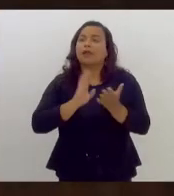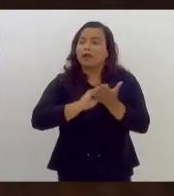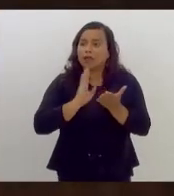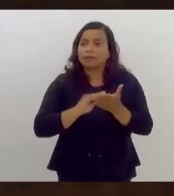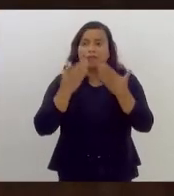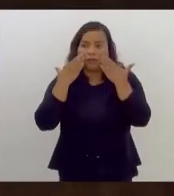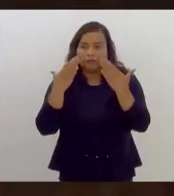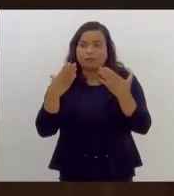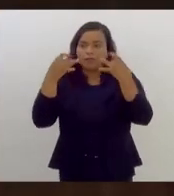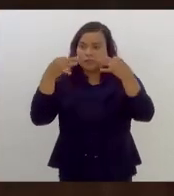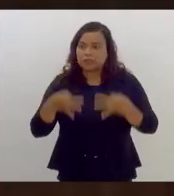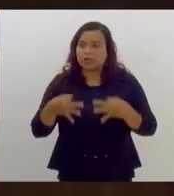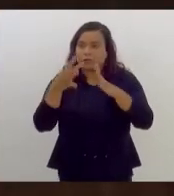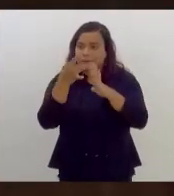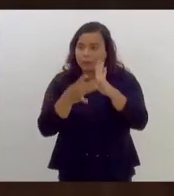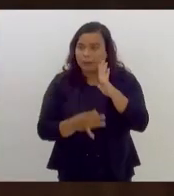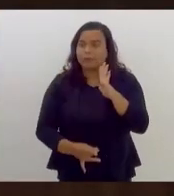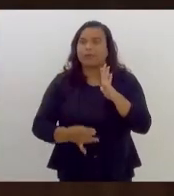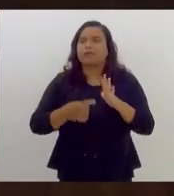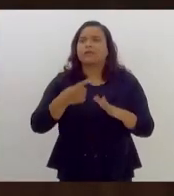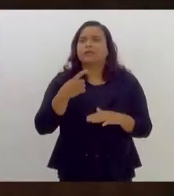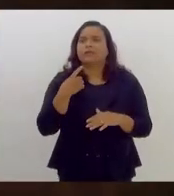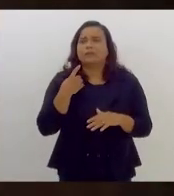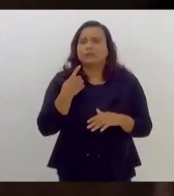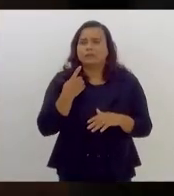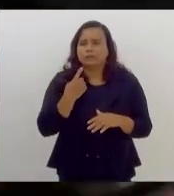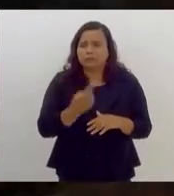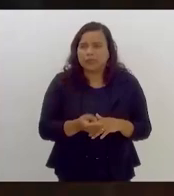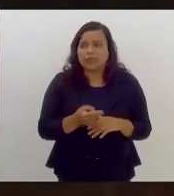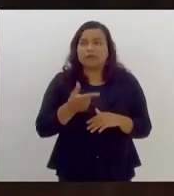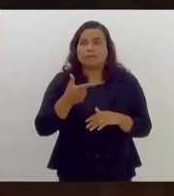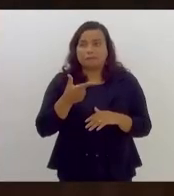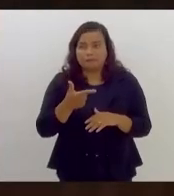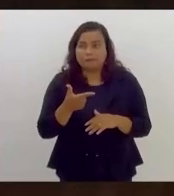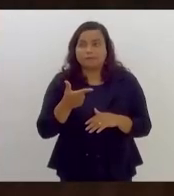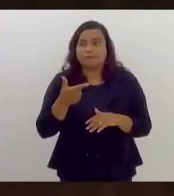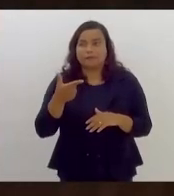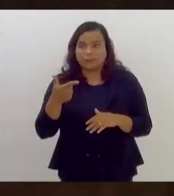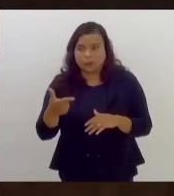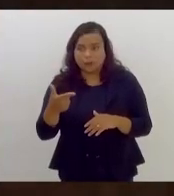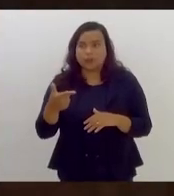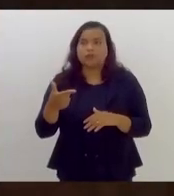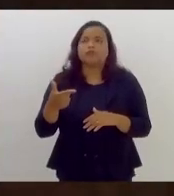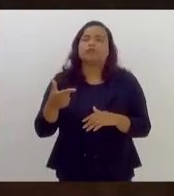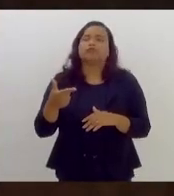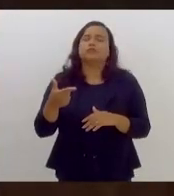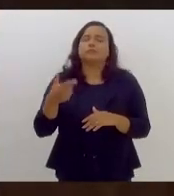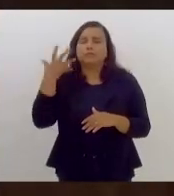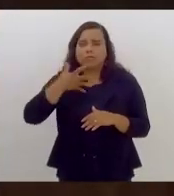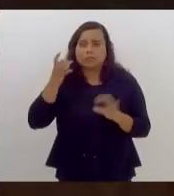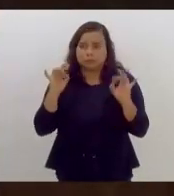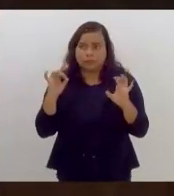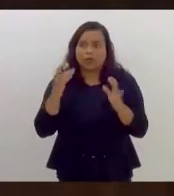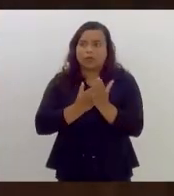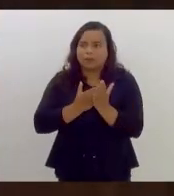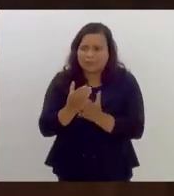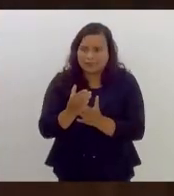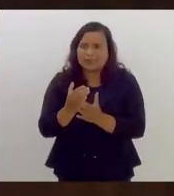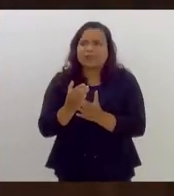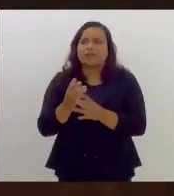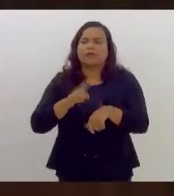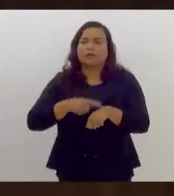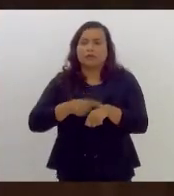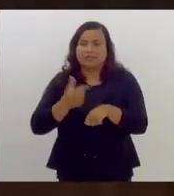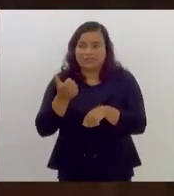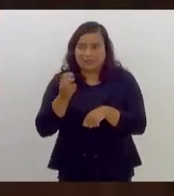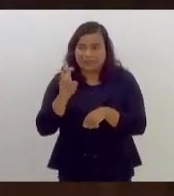Exatidão, o ocorrido na 122ª sessão extraordinária, que iniciada às 15 horas e